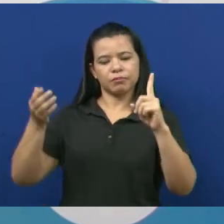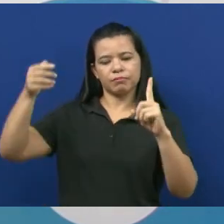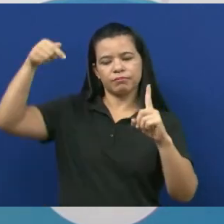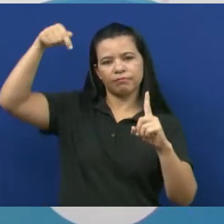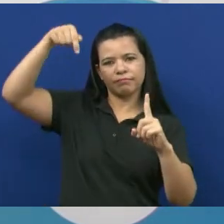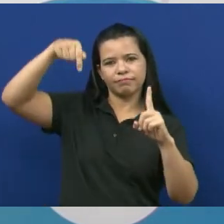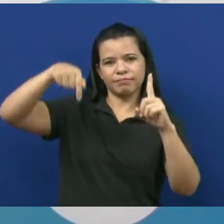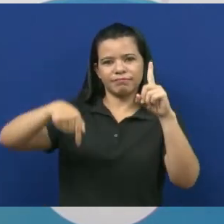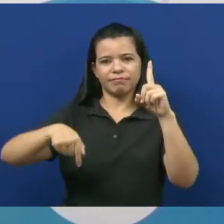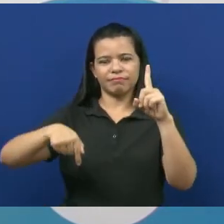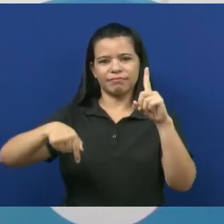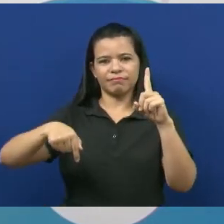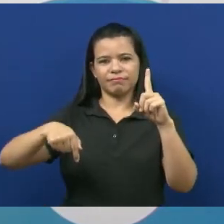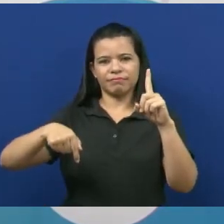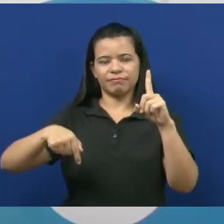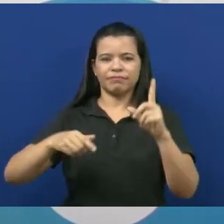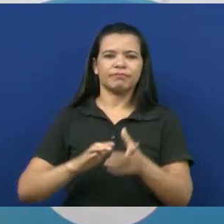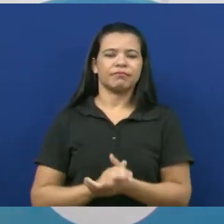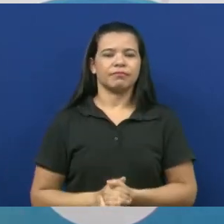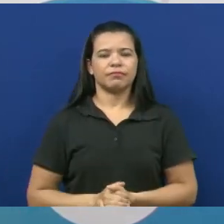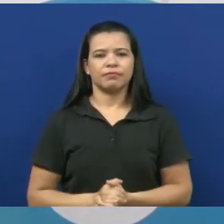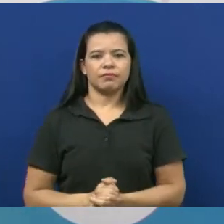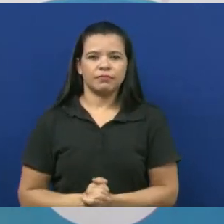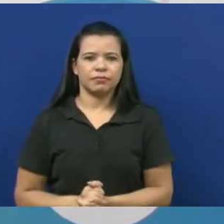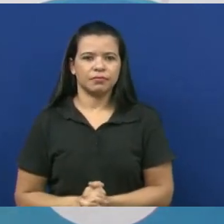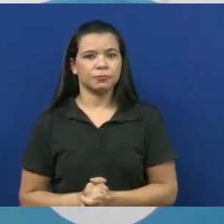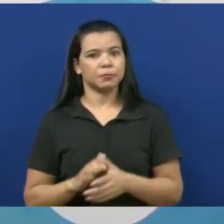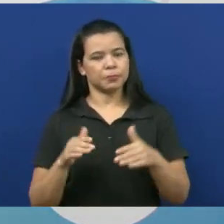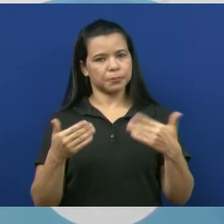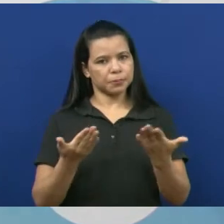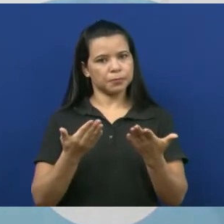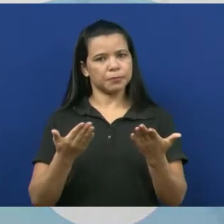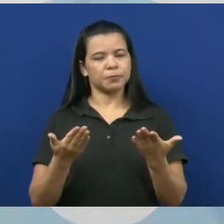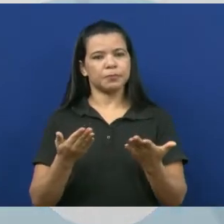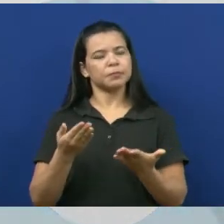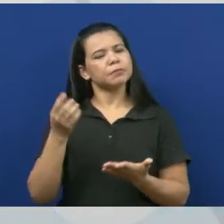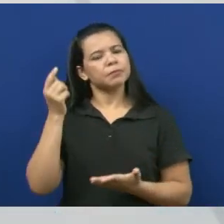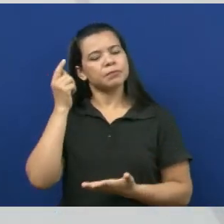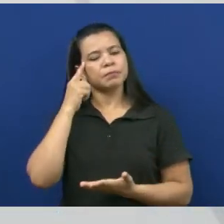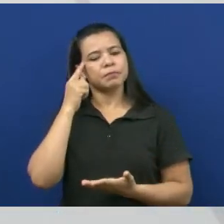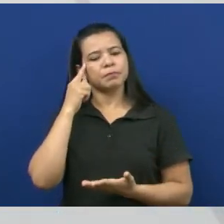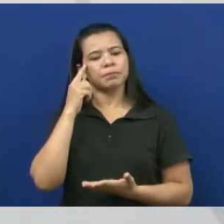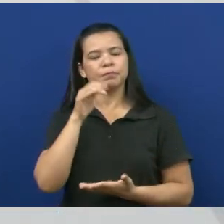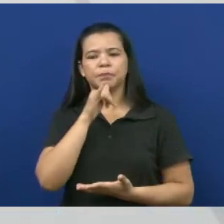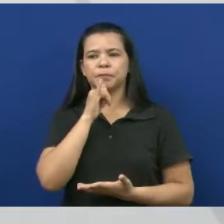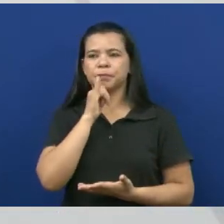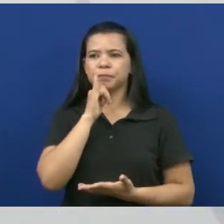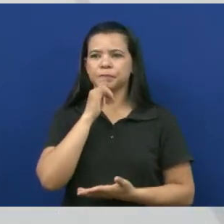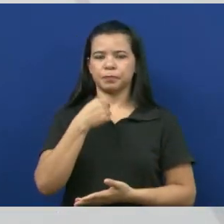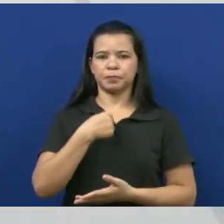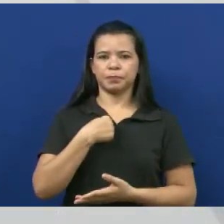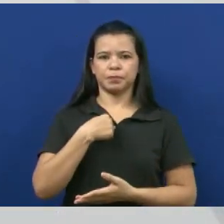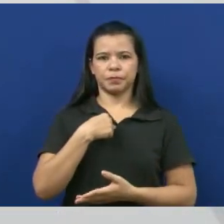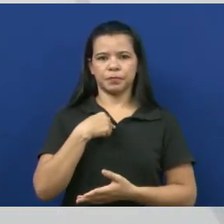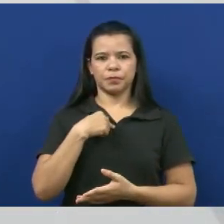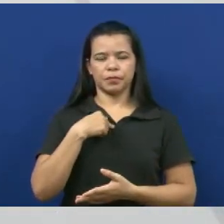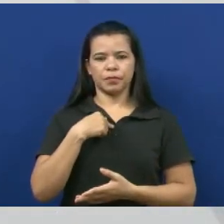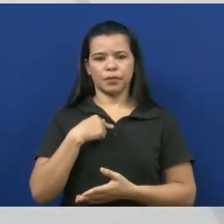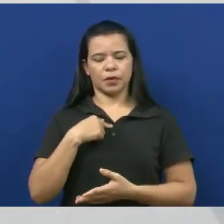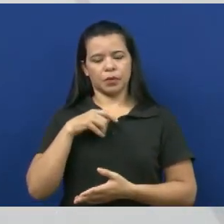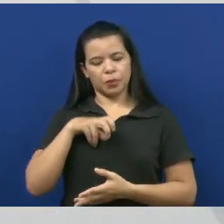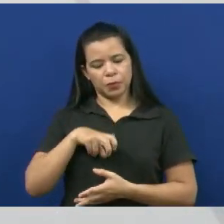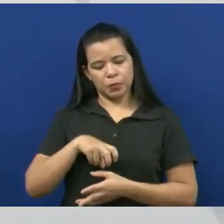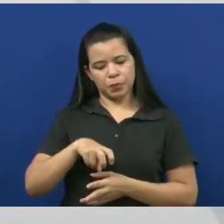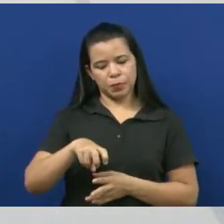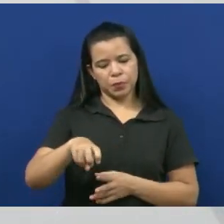maneira inversamente proporcional. Então vamos supor o seguinte: vamos supor que eu vou viajar entre Rio Branco e Porto Velho a uma